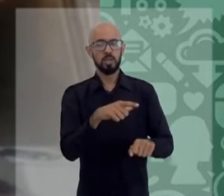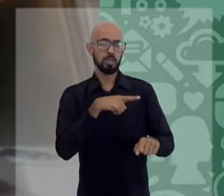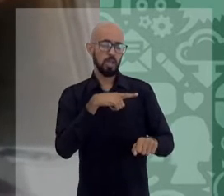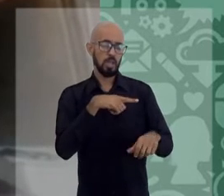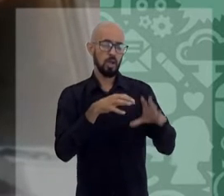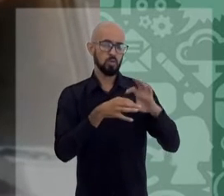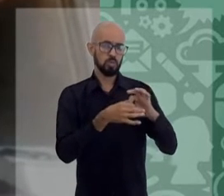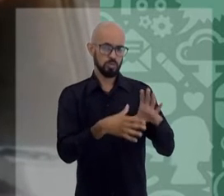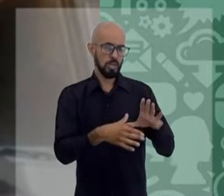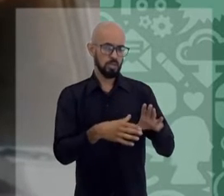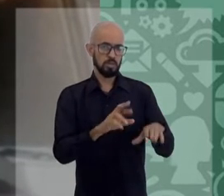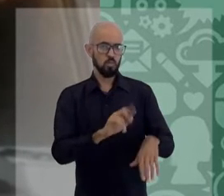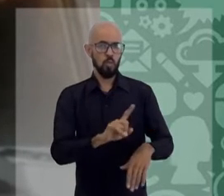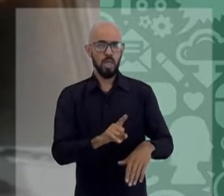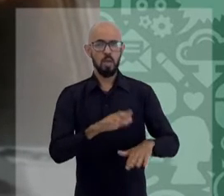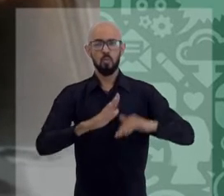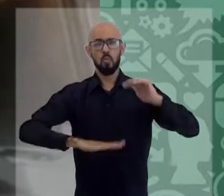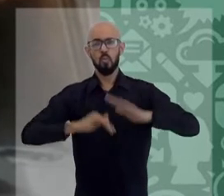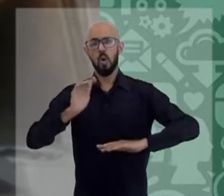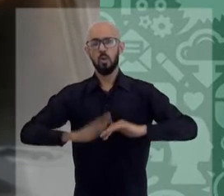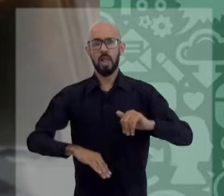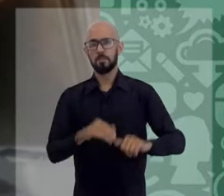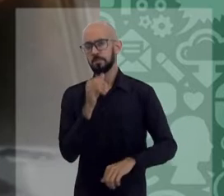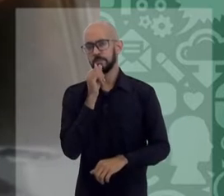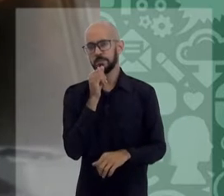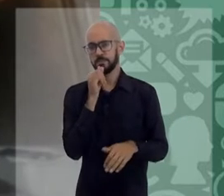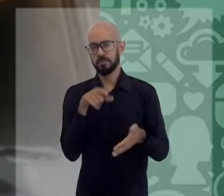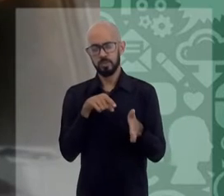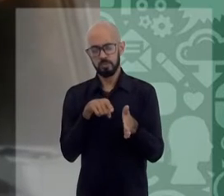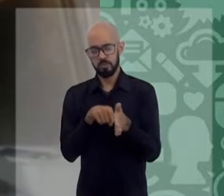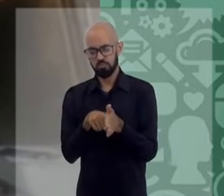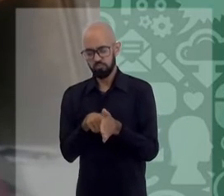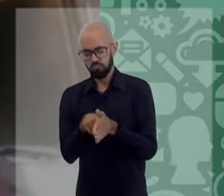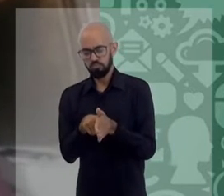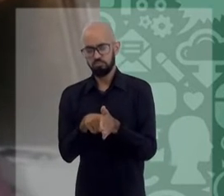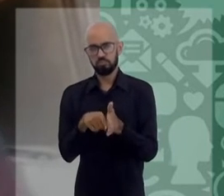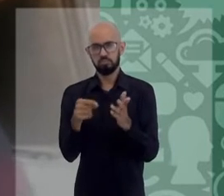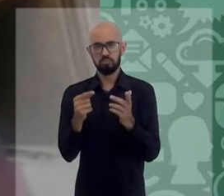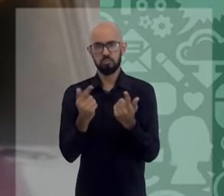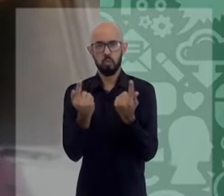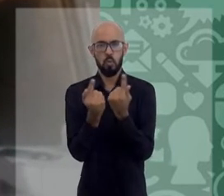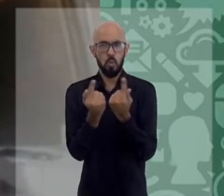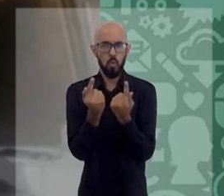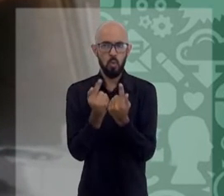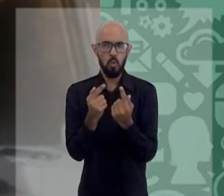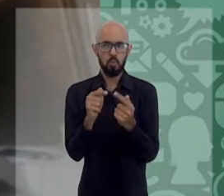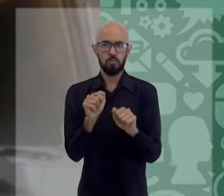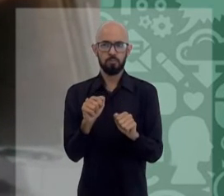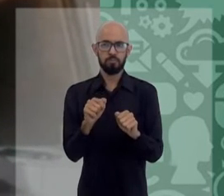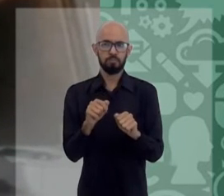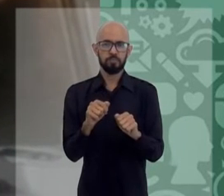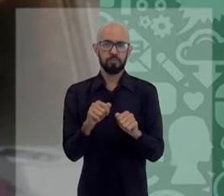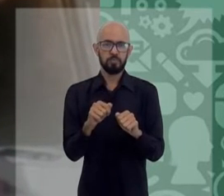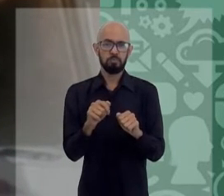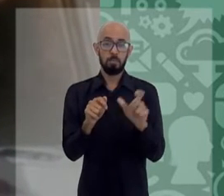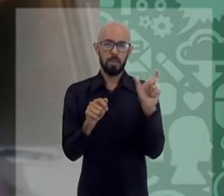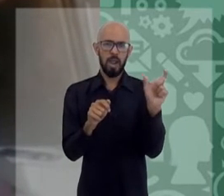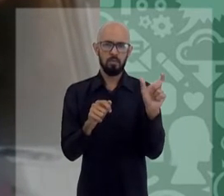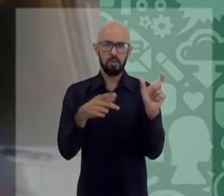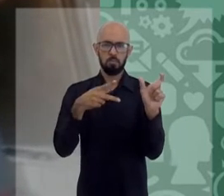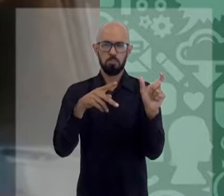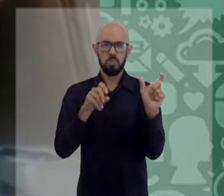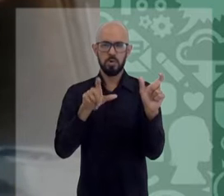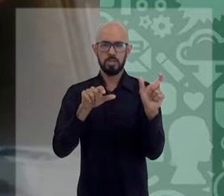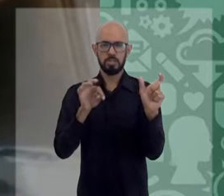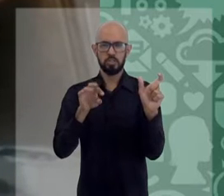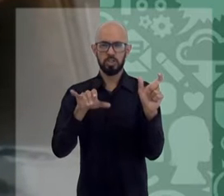sejam autorizadas, né? Não é porque você digita lá política, né? Ou ideologia, aparece um